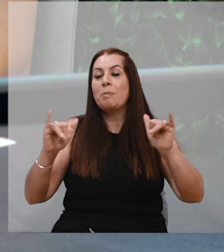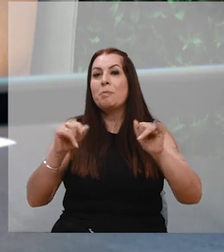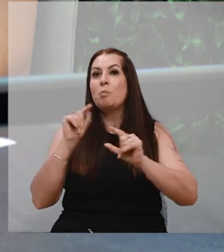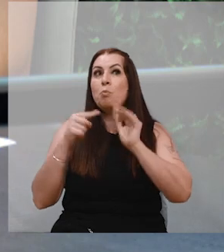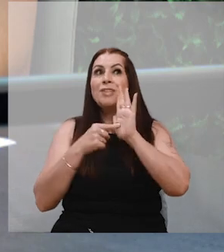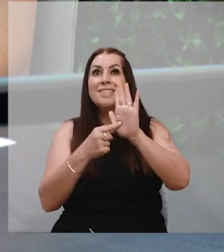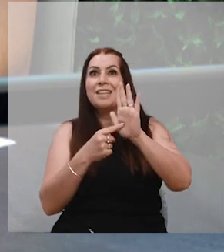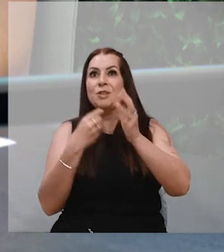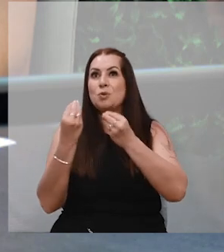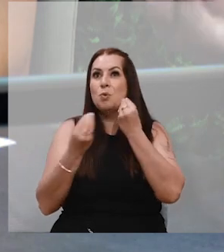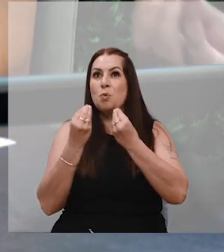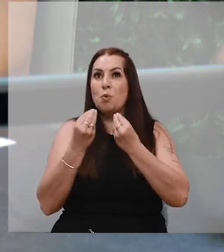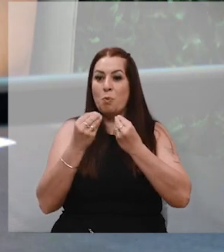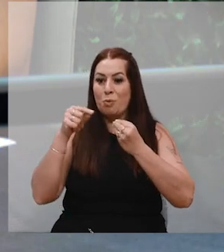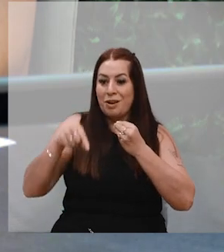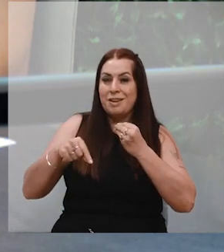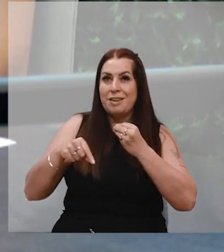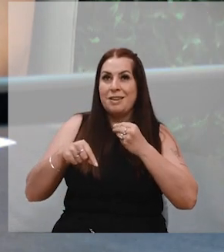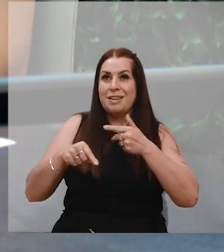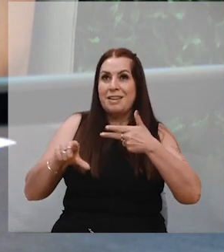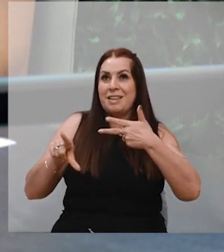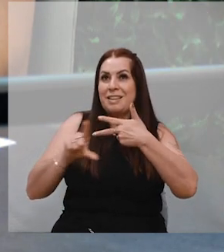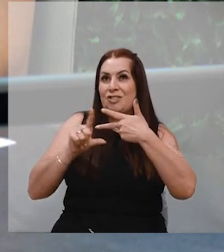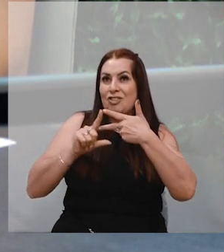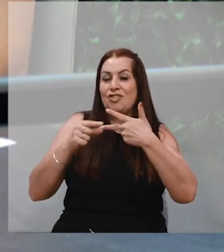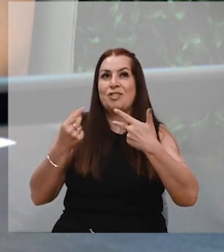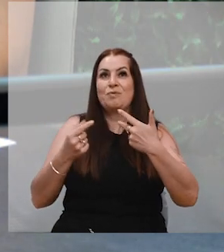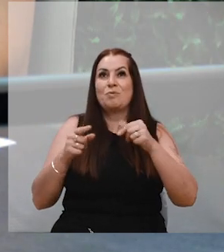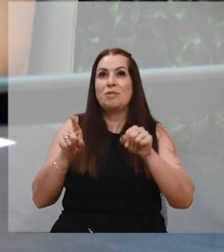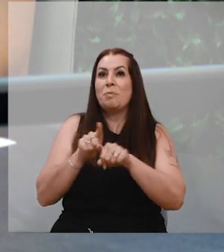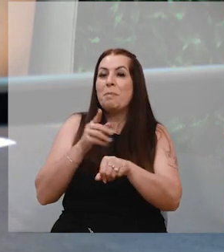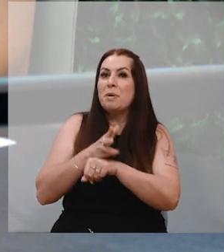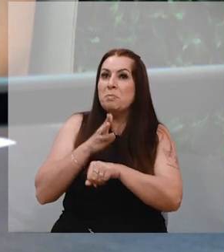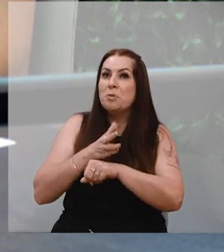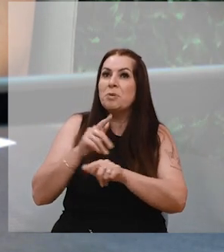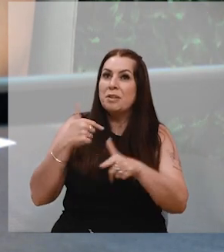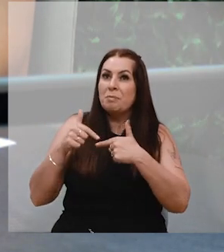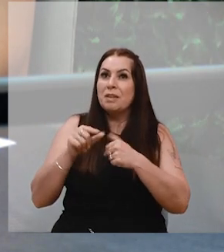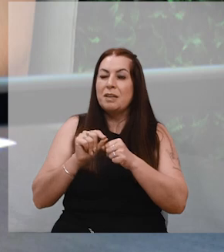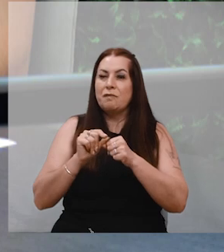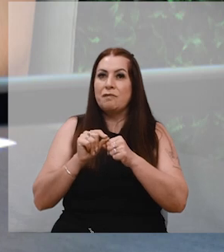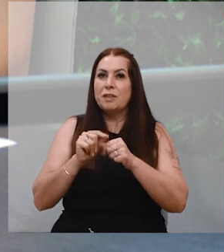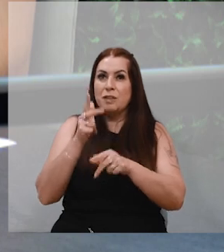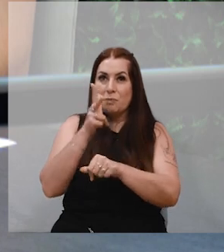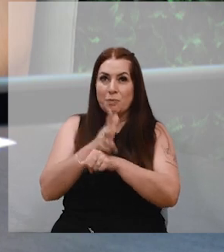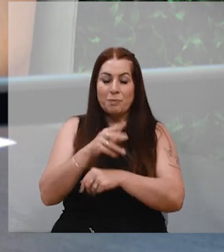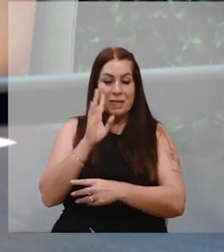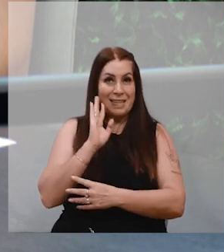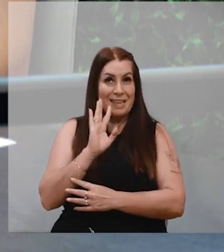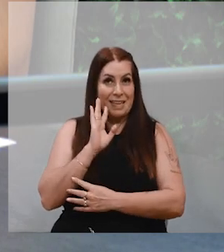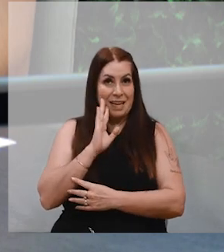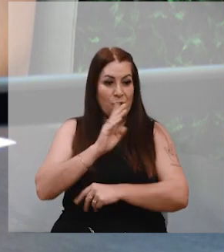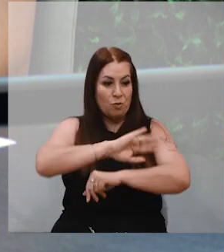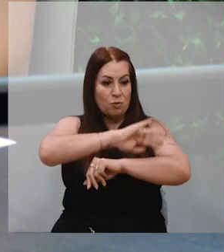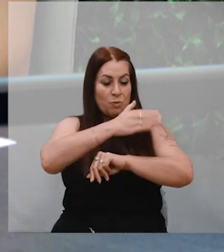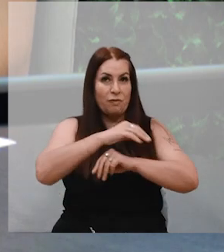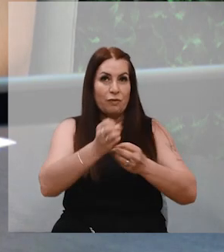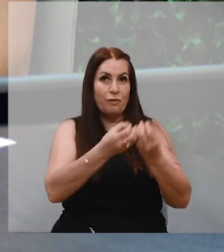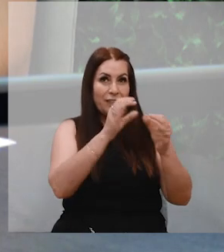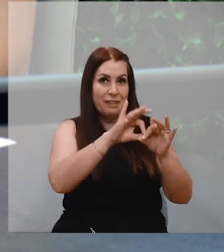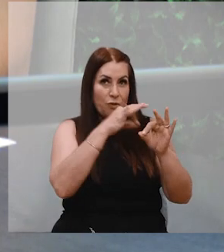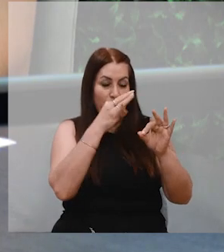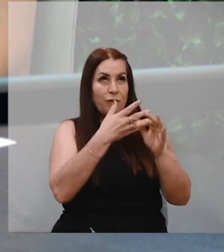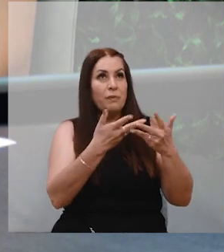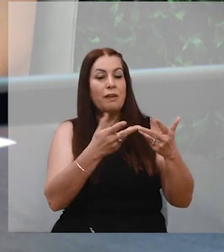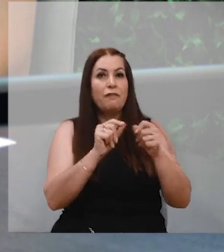como o Legislativo, né, participou também desse trabalho. E eu fiz uma matéria super legal lá nos pavilhões, onde a gente fez aquela questão